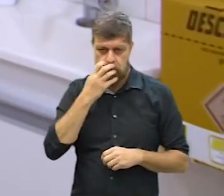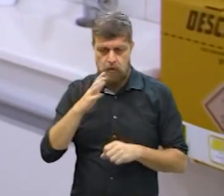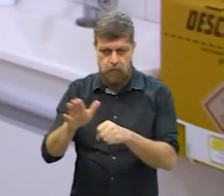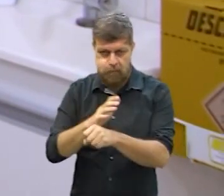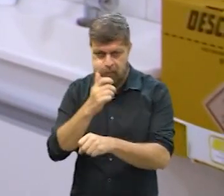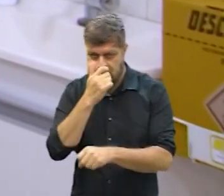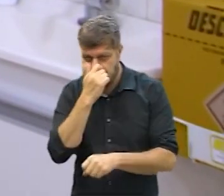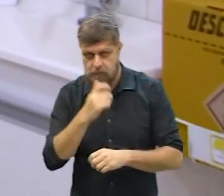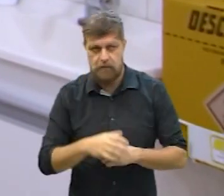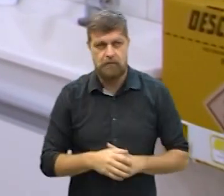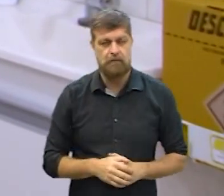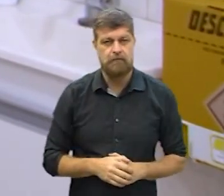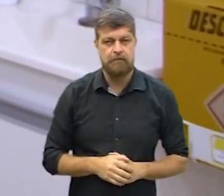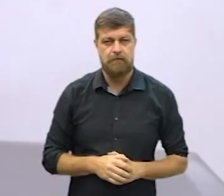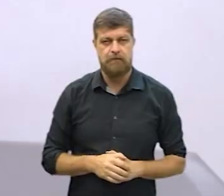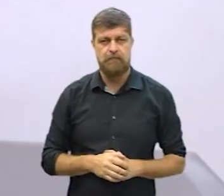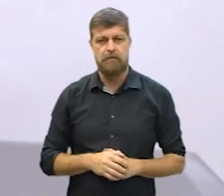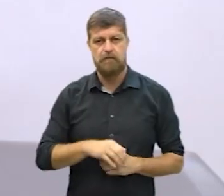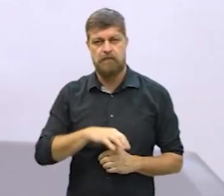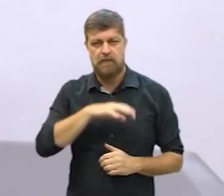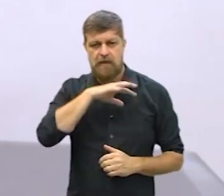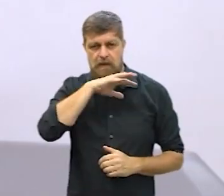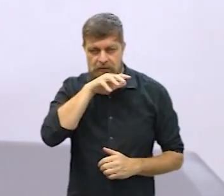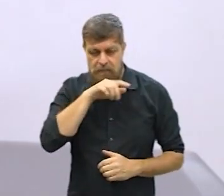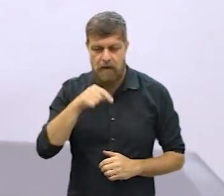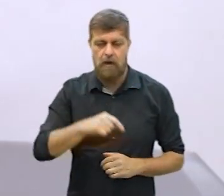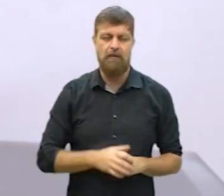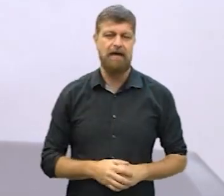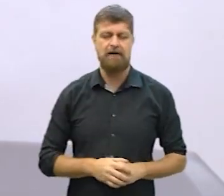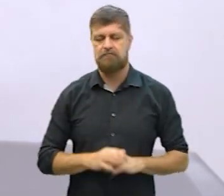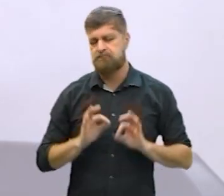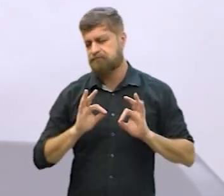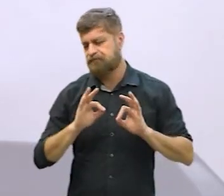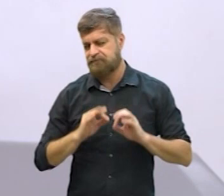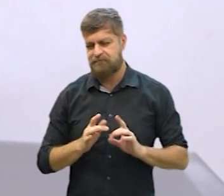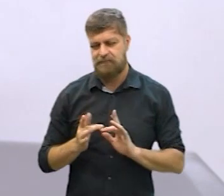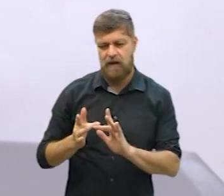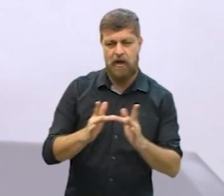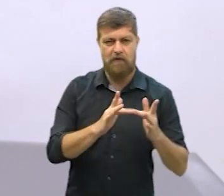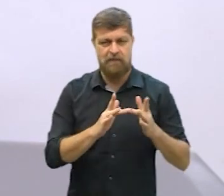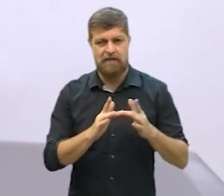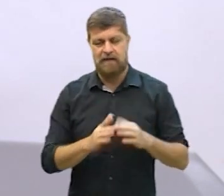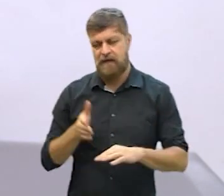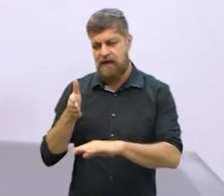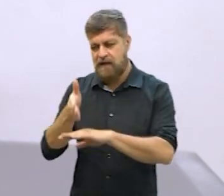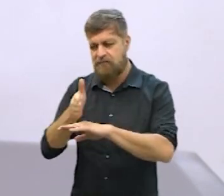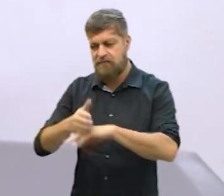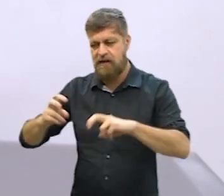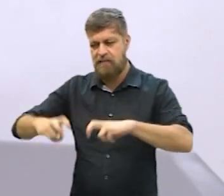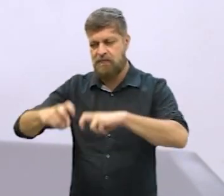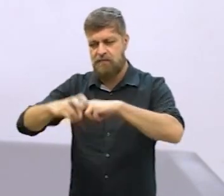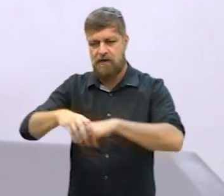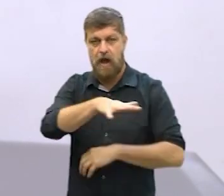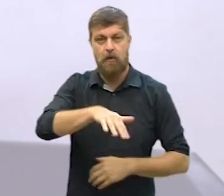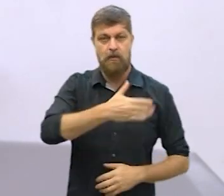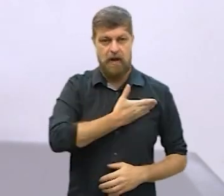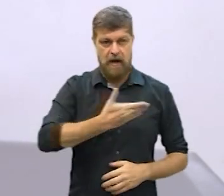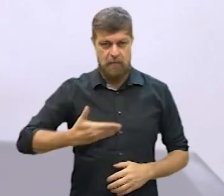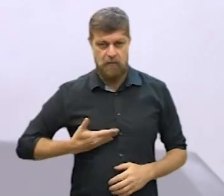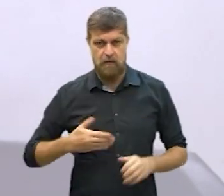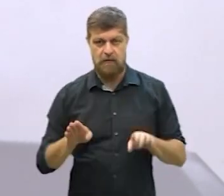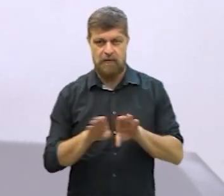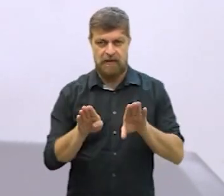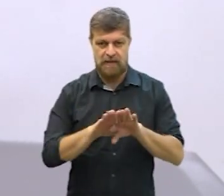muita população de cão aglomerado. E o Fidel é um cachorro muito social, né? Então, ele vai muito para creche, ele frequenta